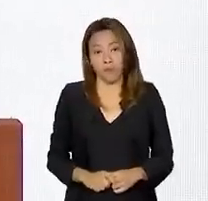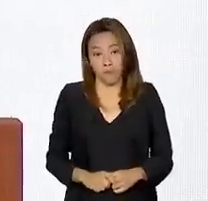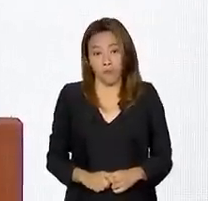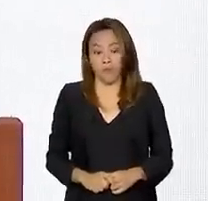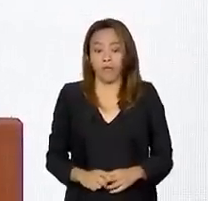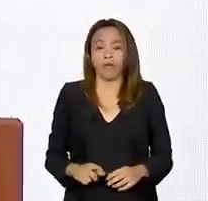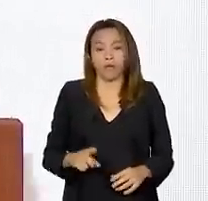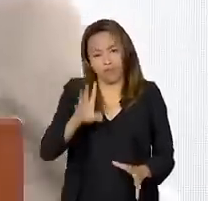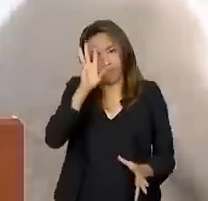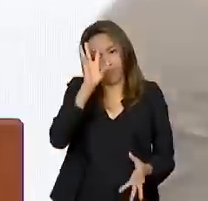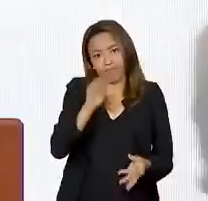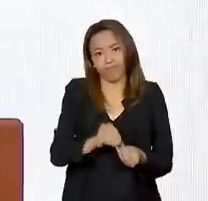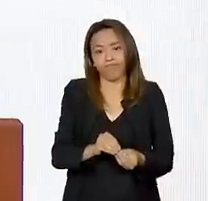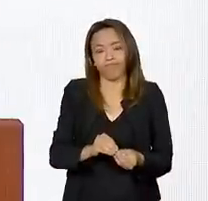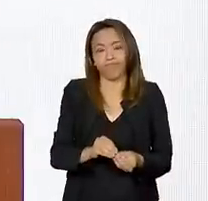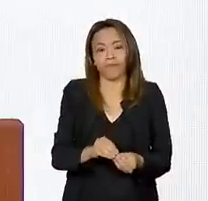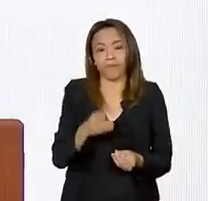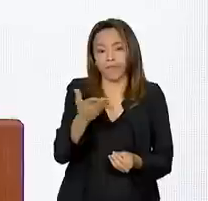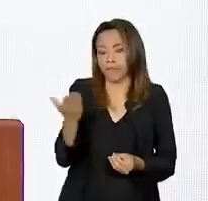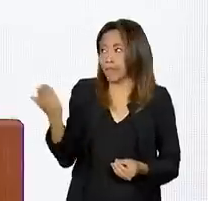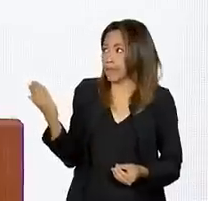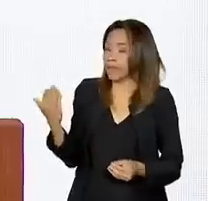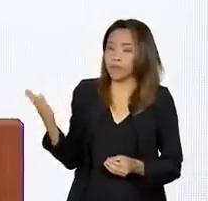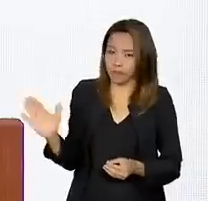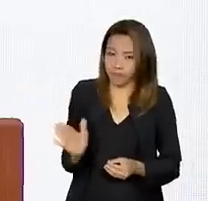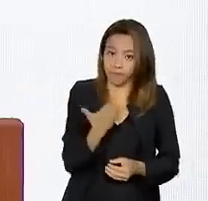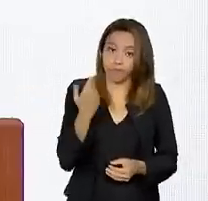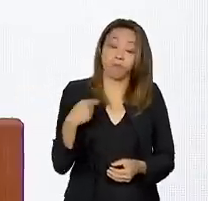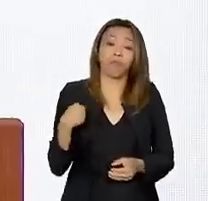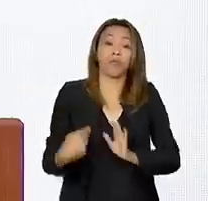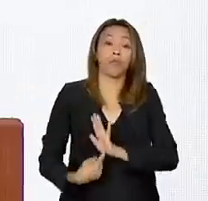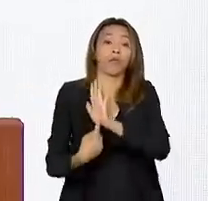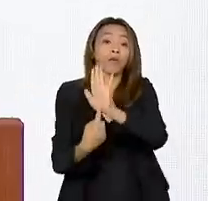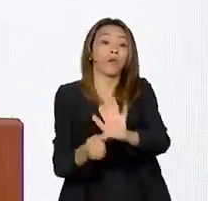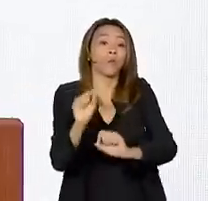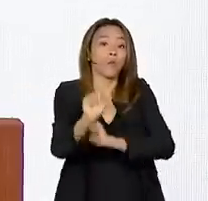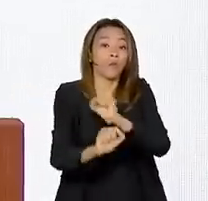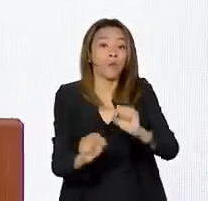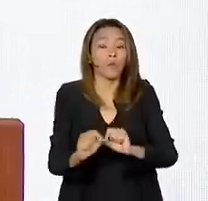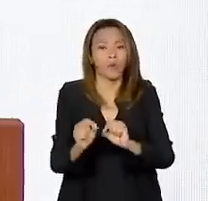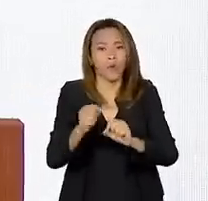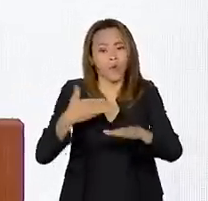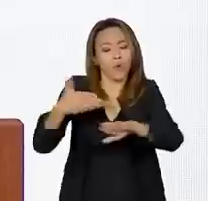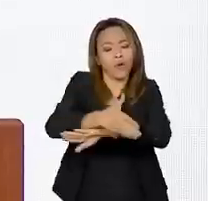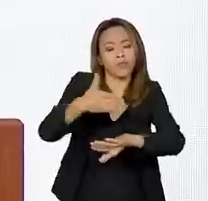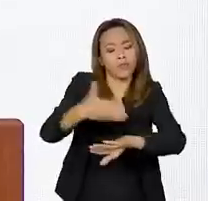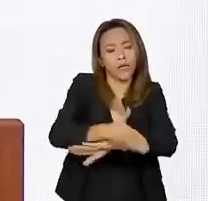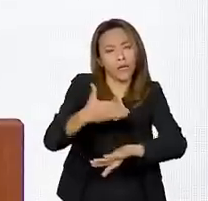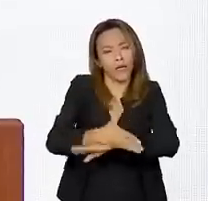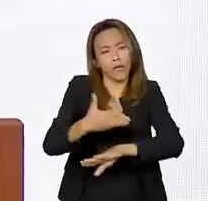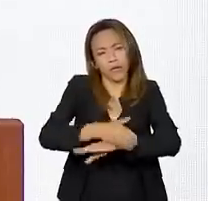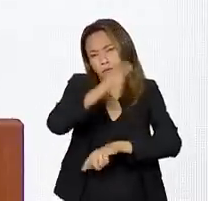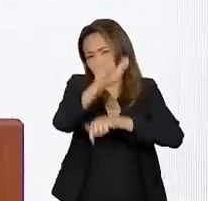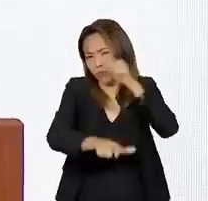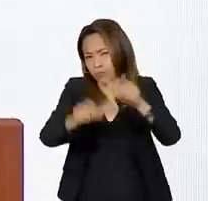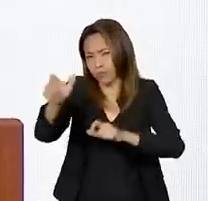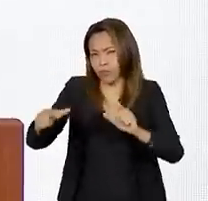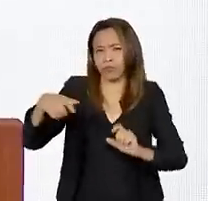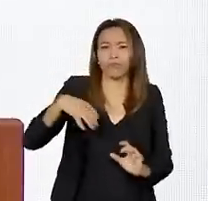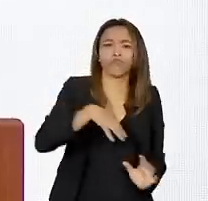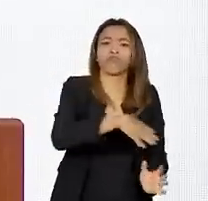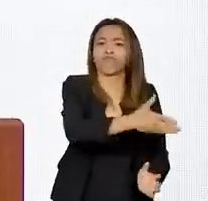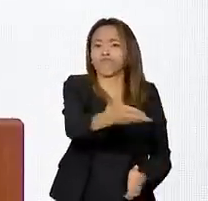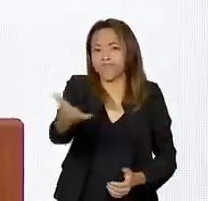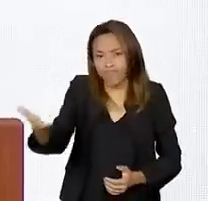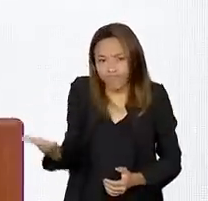Trata-se, portanto, pode passar, de garantir acesso universal com sustentabilidade, produção e